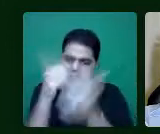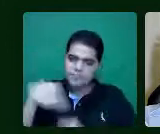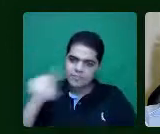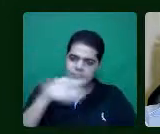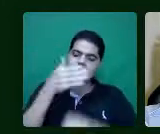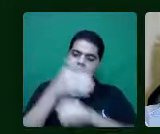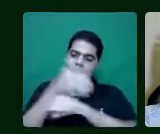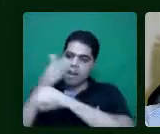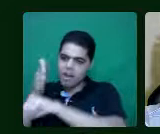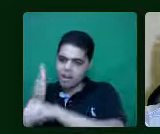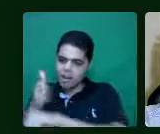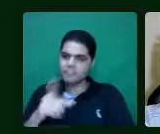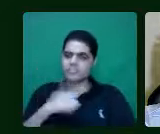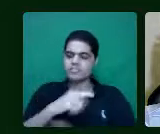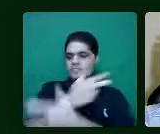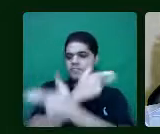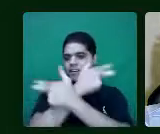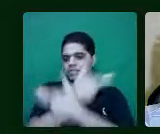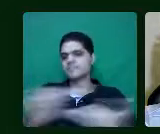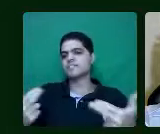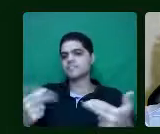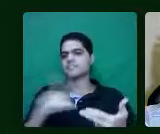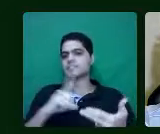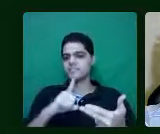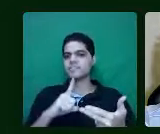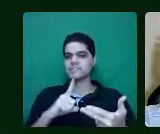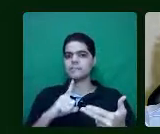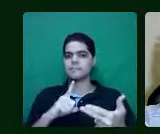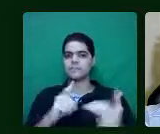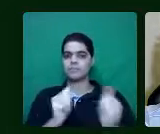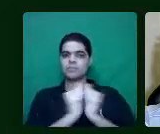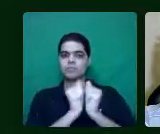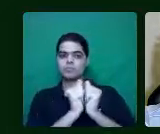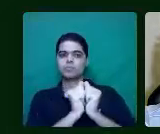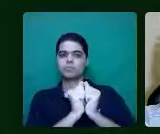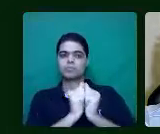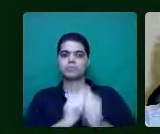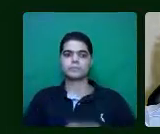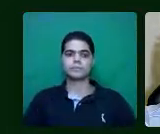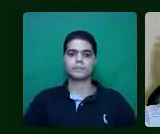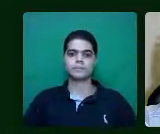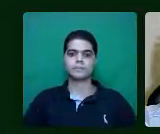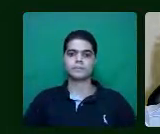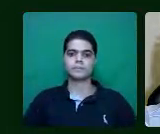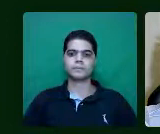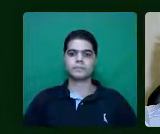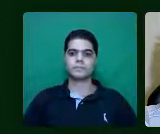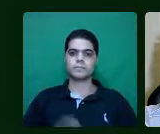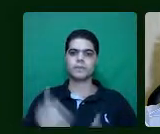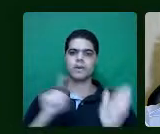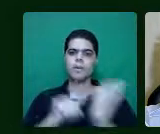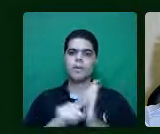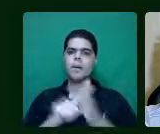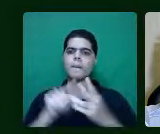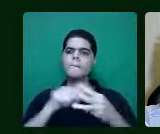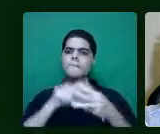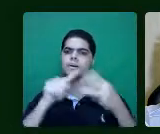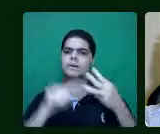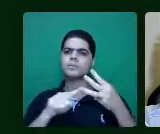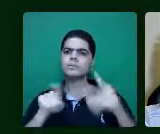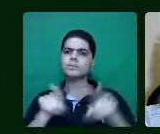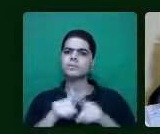de áreas diferentes para formar o seu time. E tem aqui uma pergunta também, na verdade, duas, três perguntas de um mentor aqui,